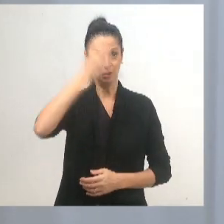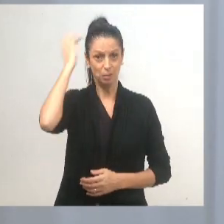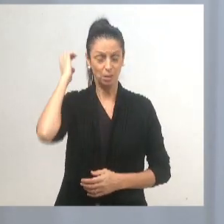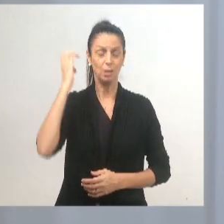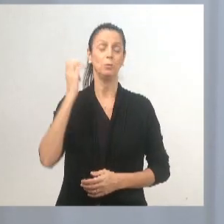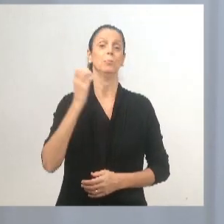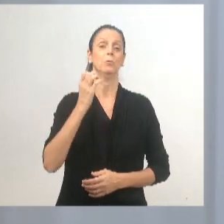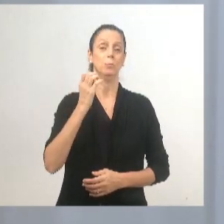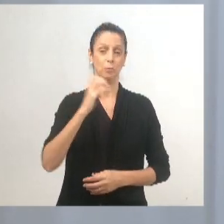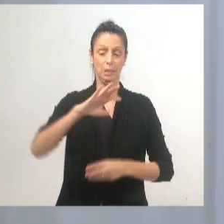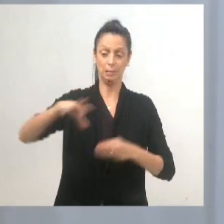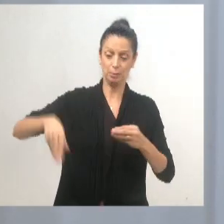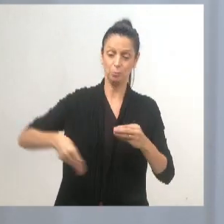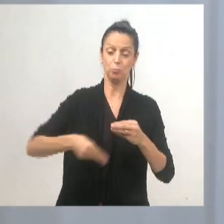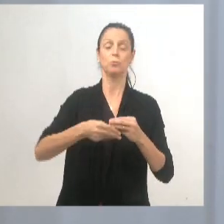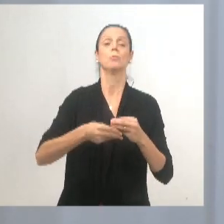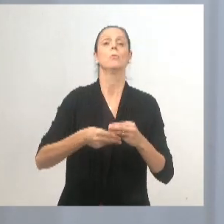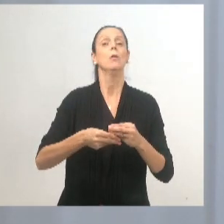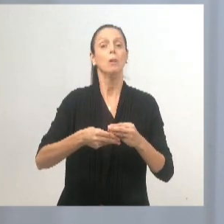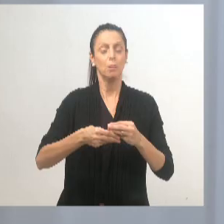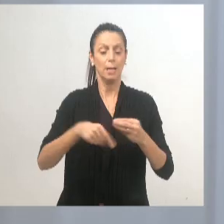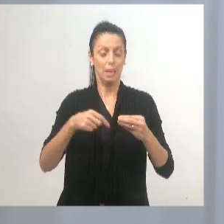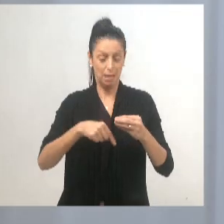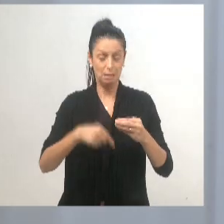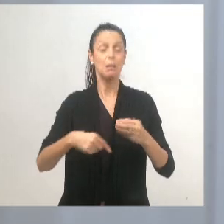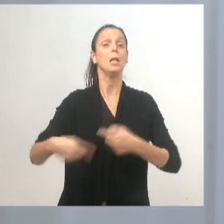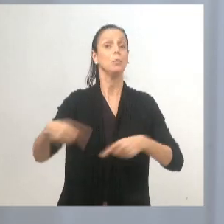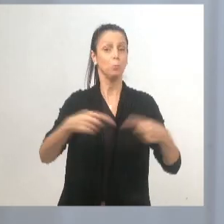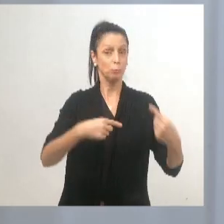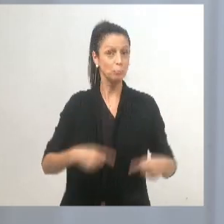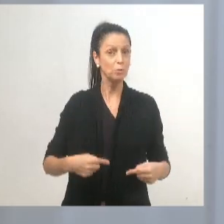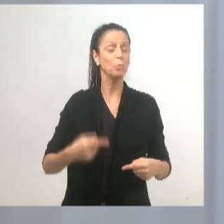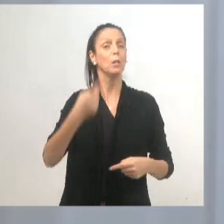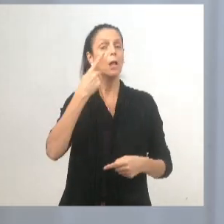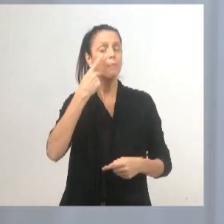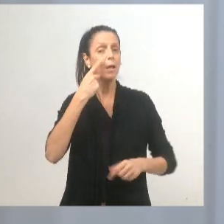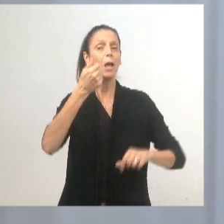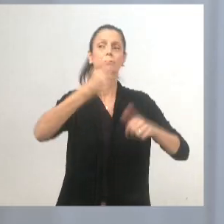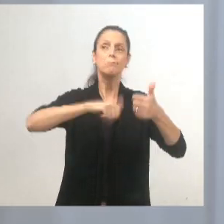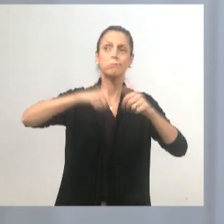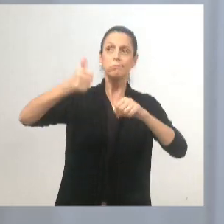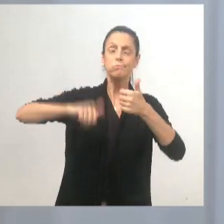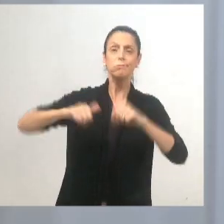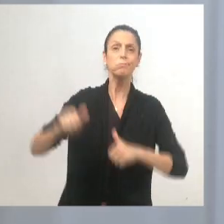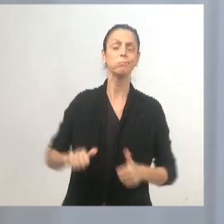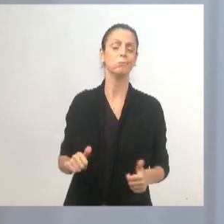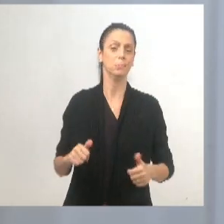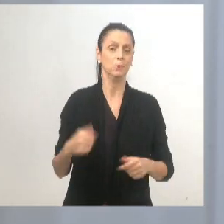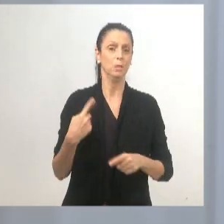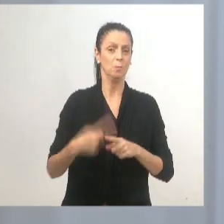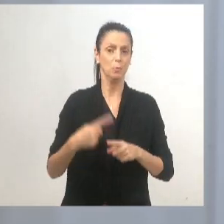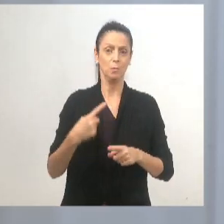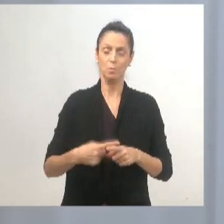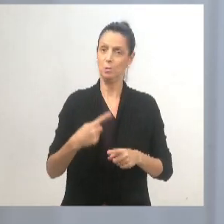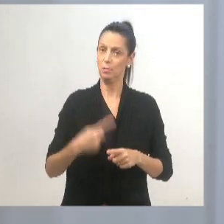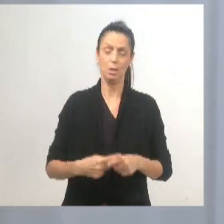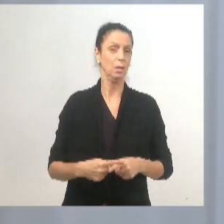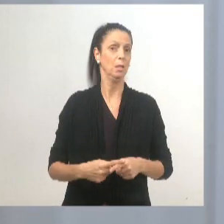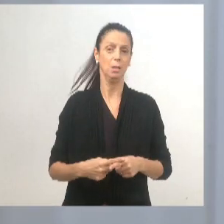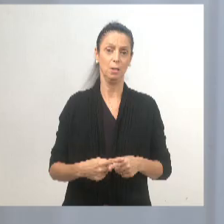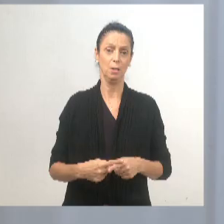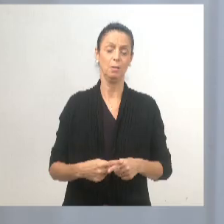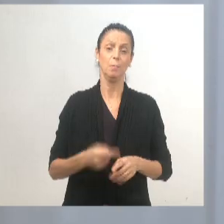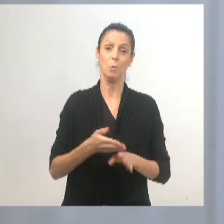aditivo, melhor dizendo, à discussão, com o intuito de rever essa questão, que não foi feita pela gestão